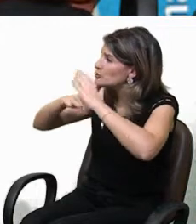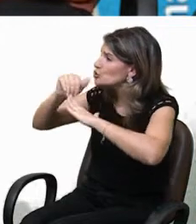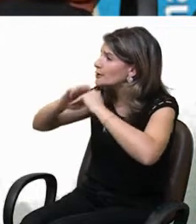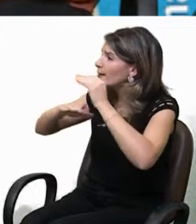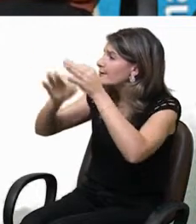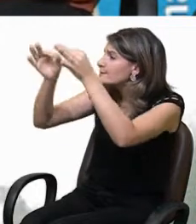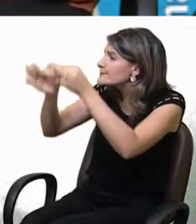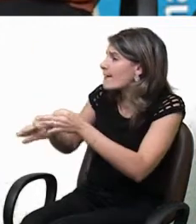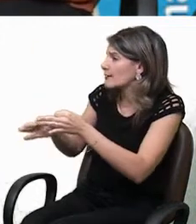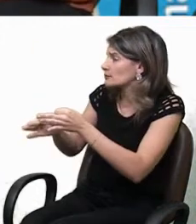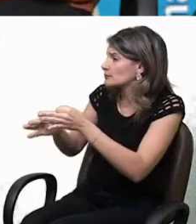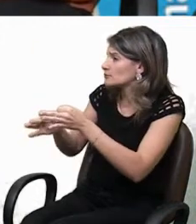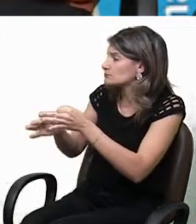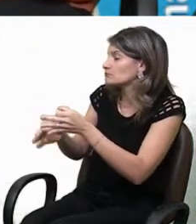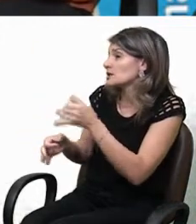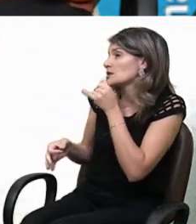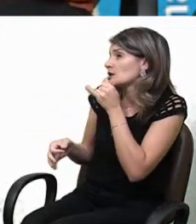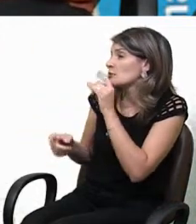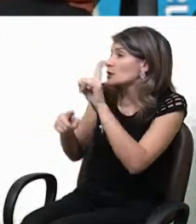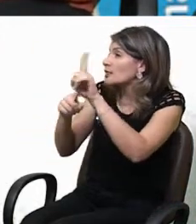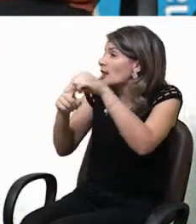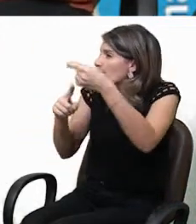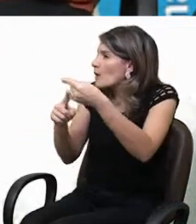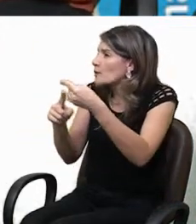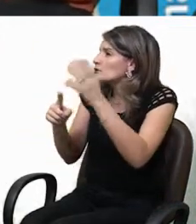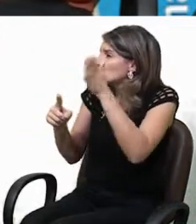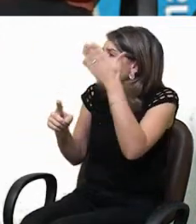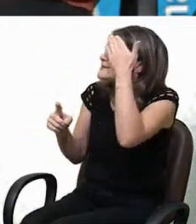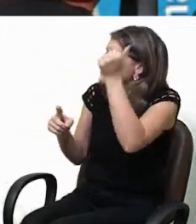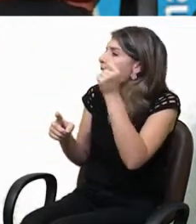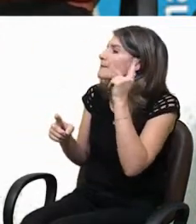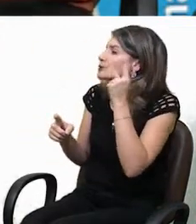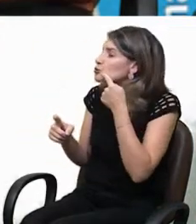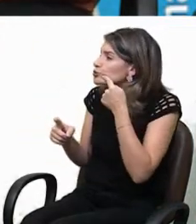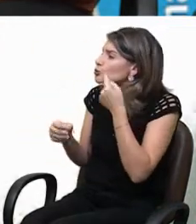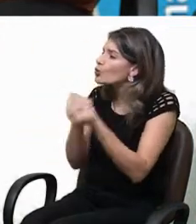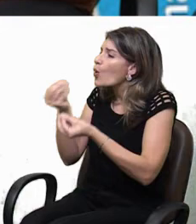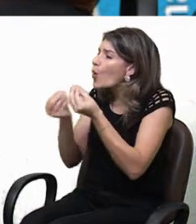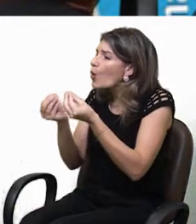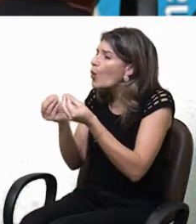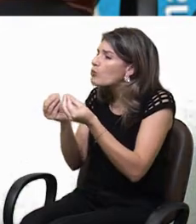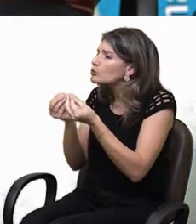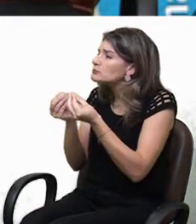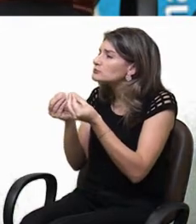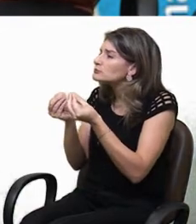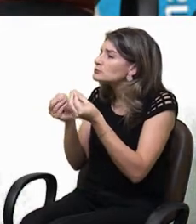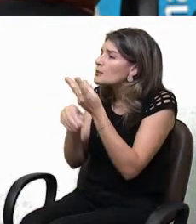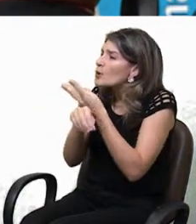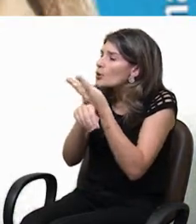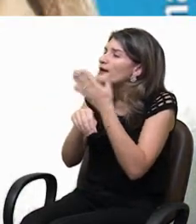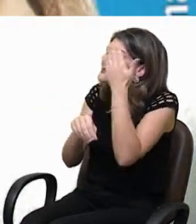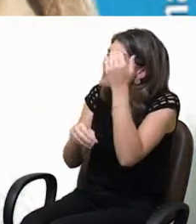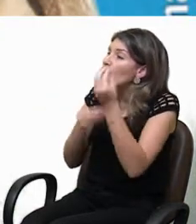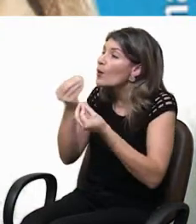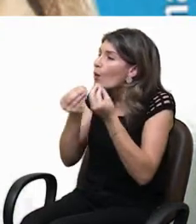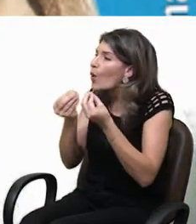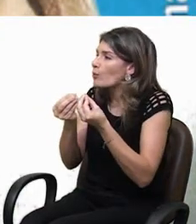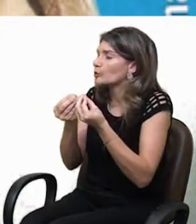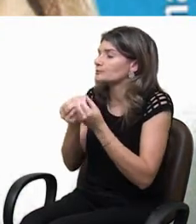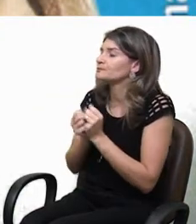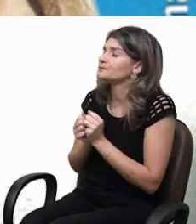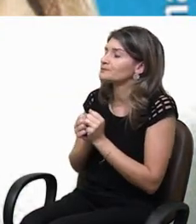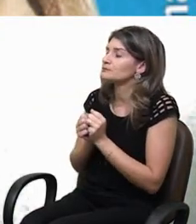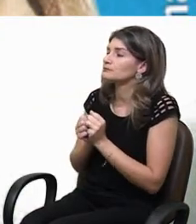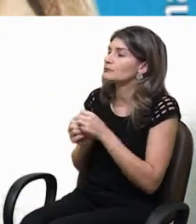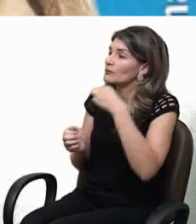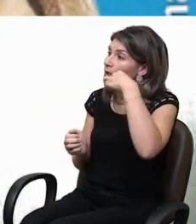E depois, assim, né, confirmada a deficiência, os caminhos que a família deve percorrer, então. O que a